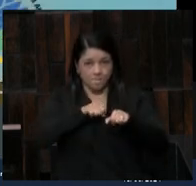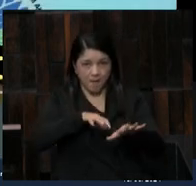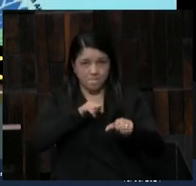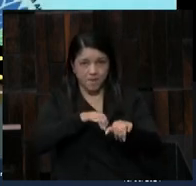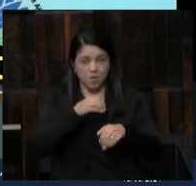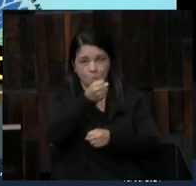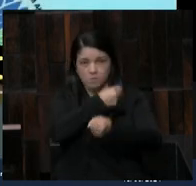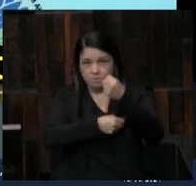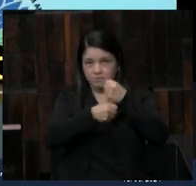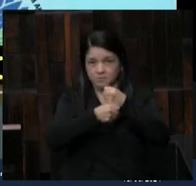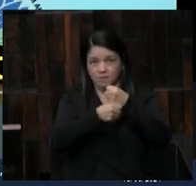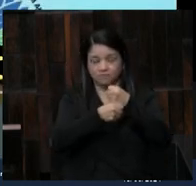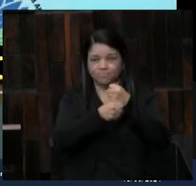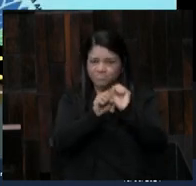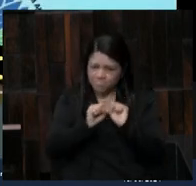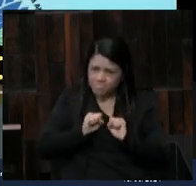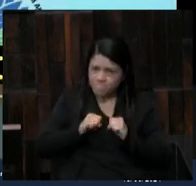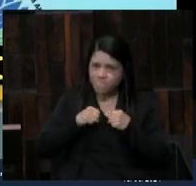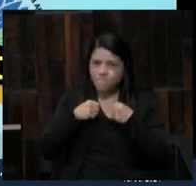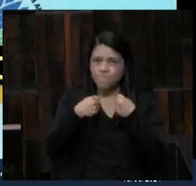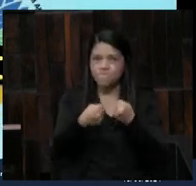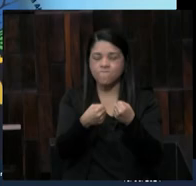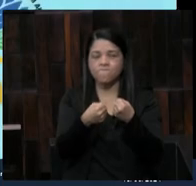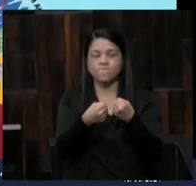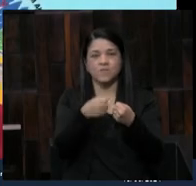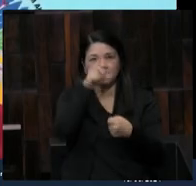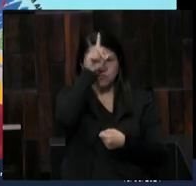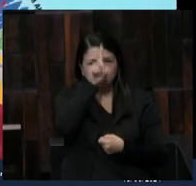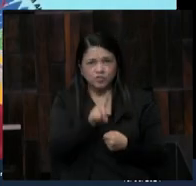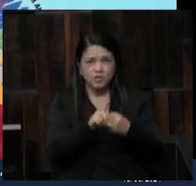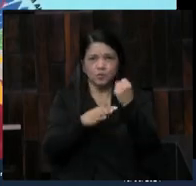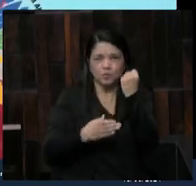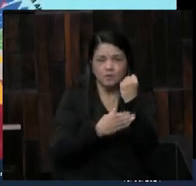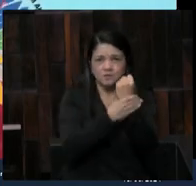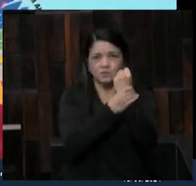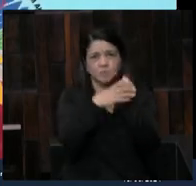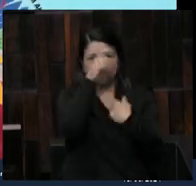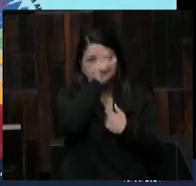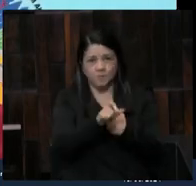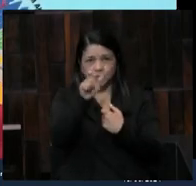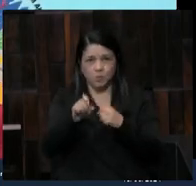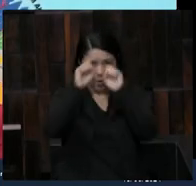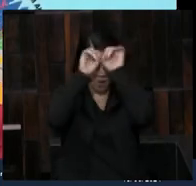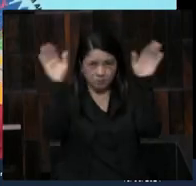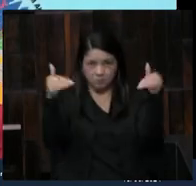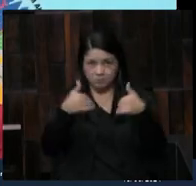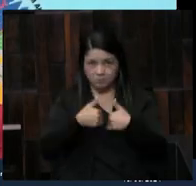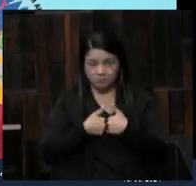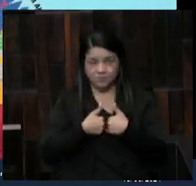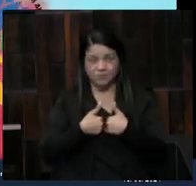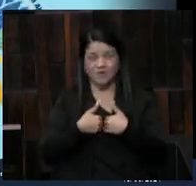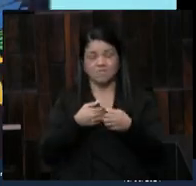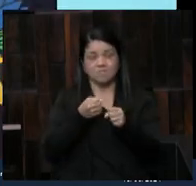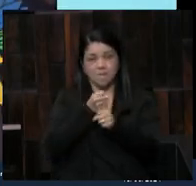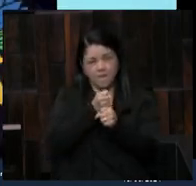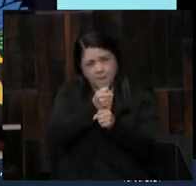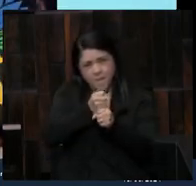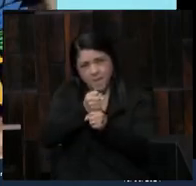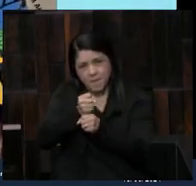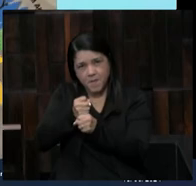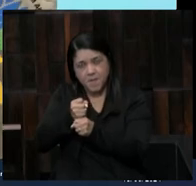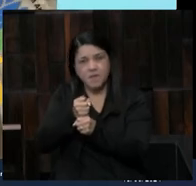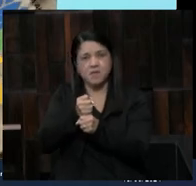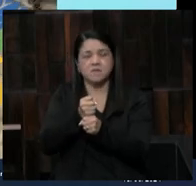passado, temos unido esforços para garantir os direitos das pessoas com autismo. Ao longo desse tempo, temos